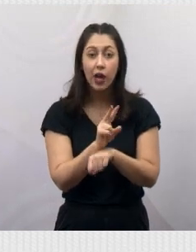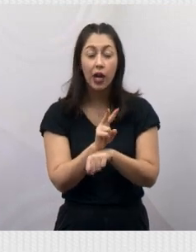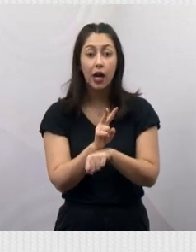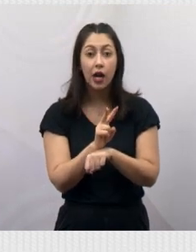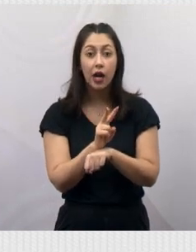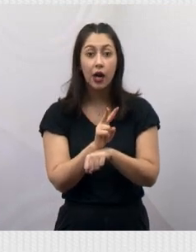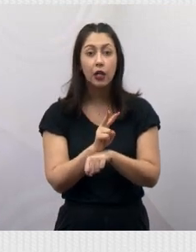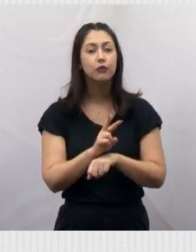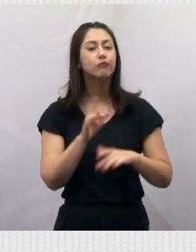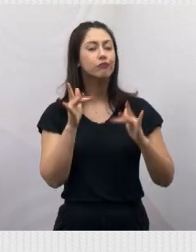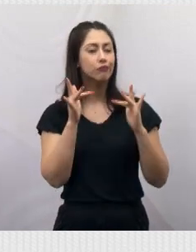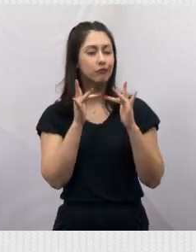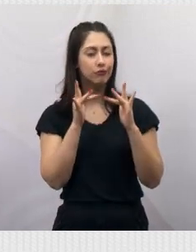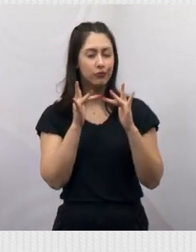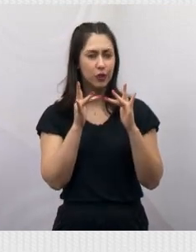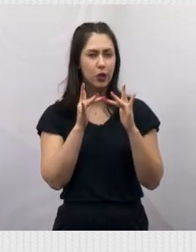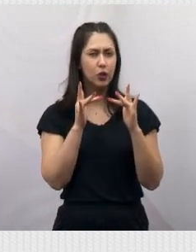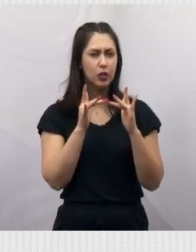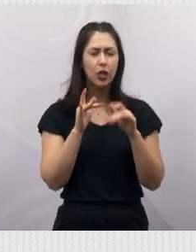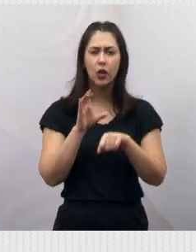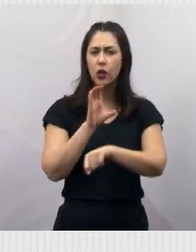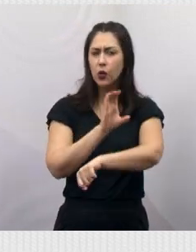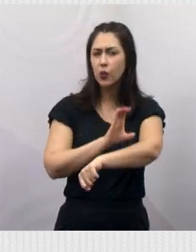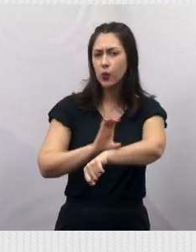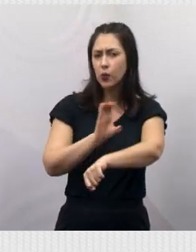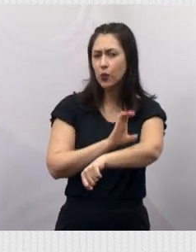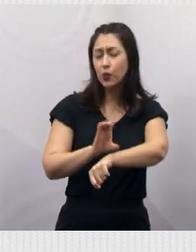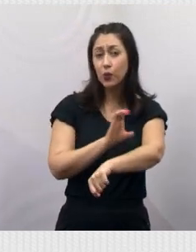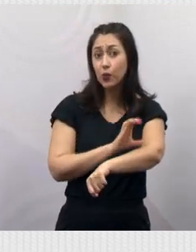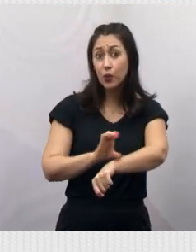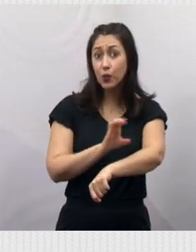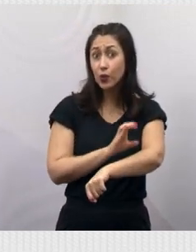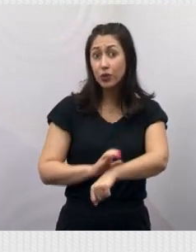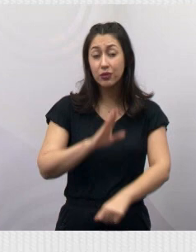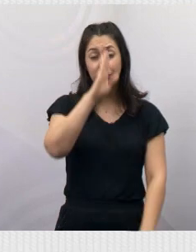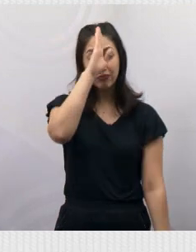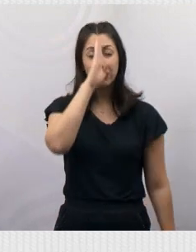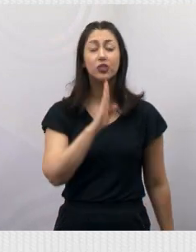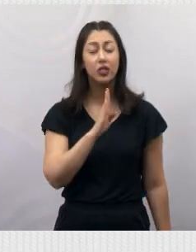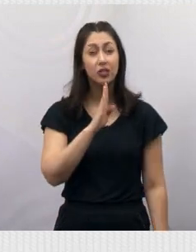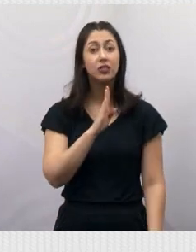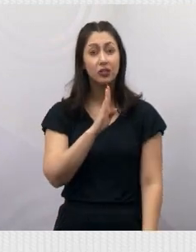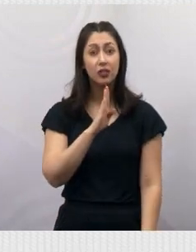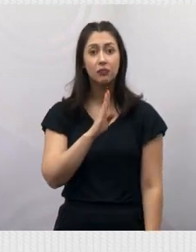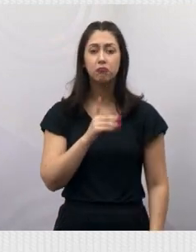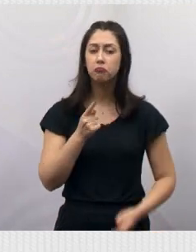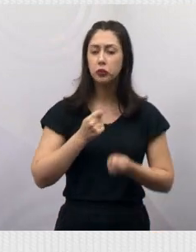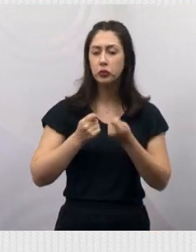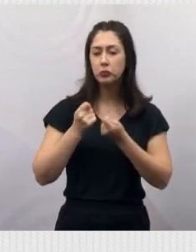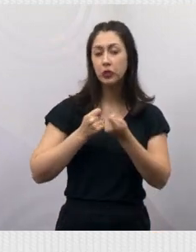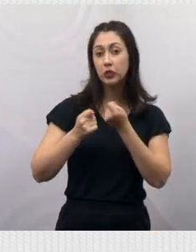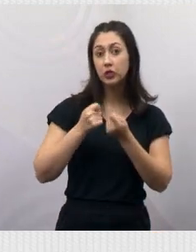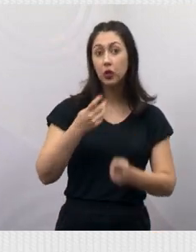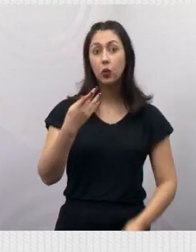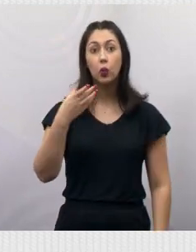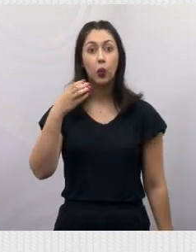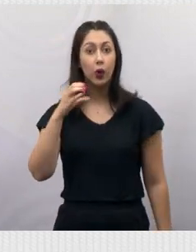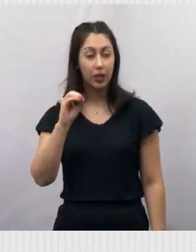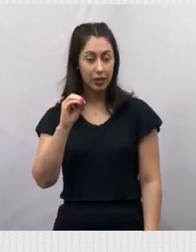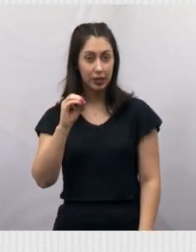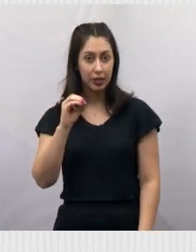entre em contato. São os cursos técnicos gratuitos do segundo semestre de administração, 40